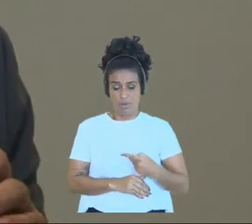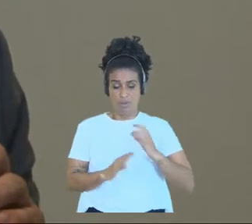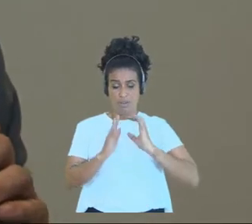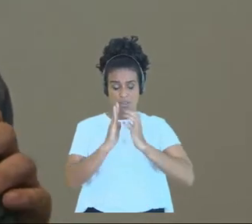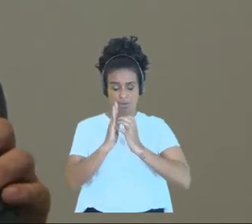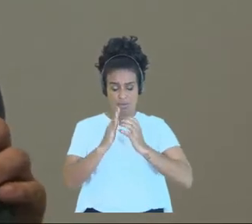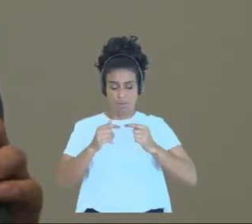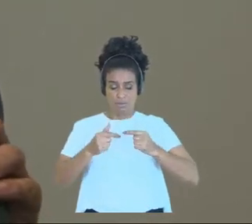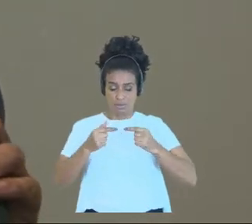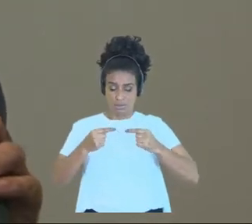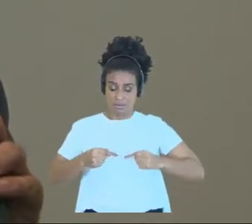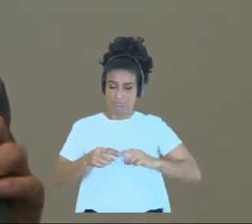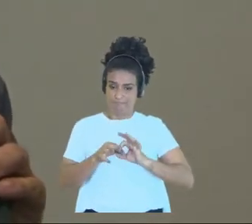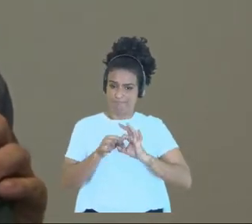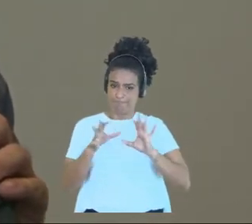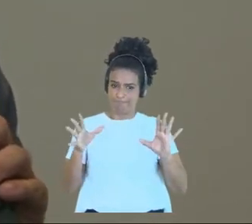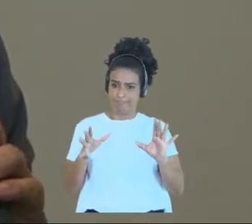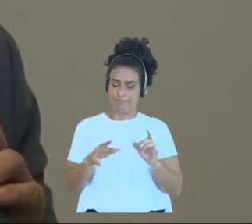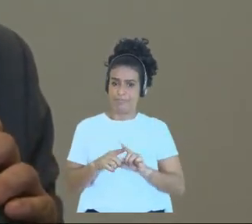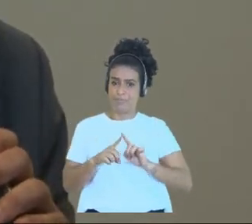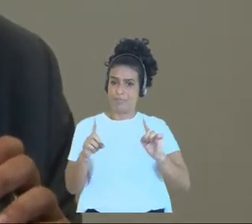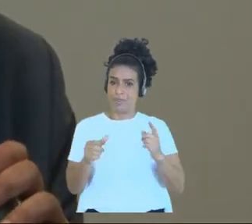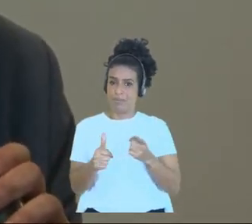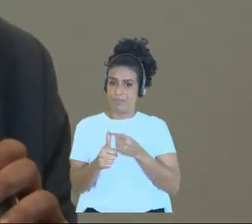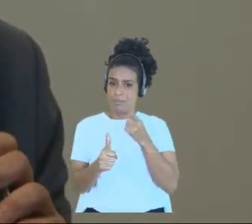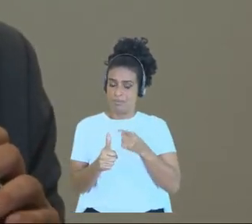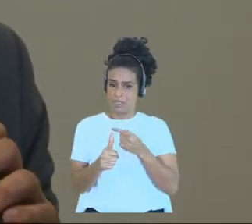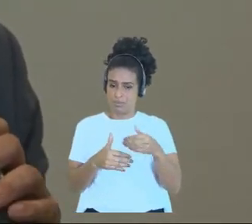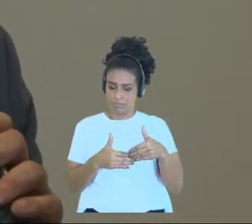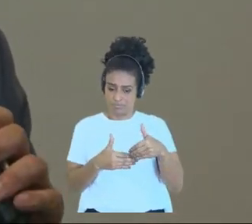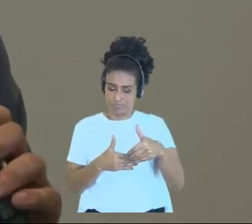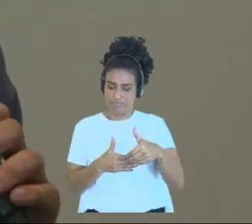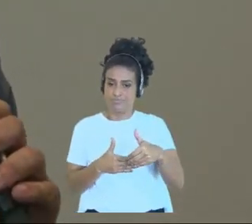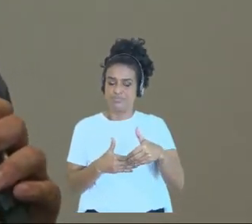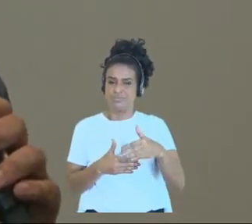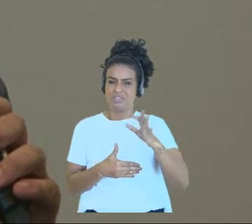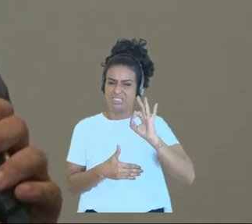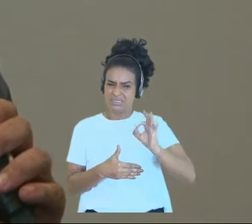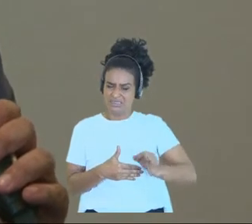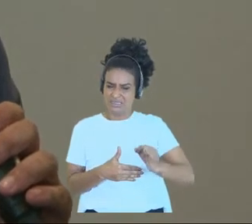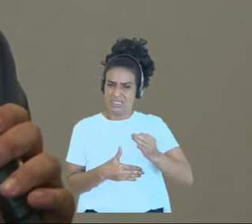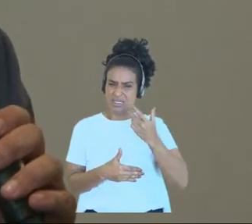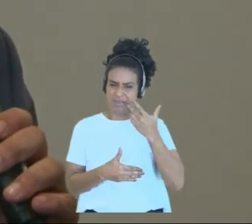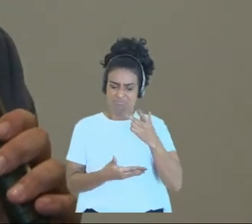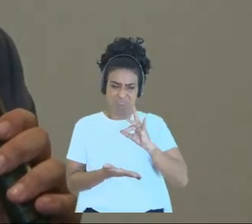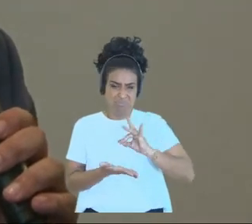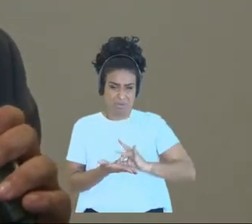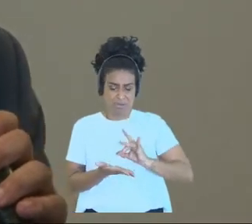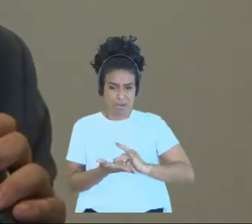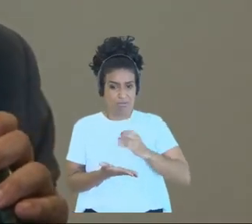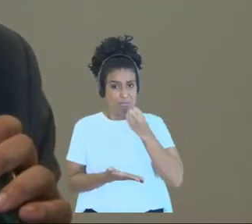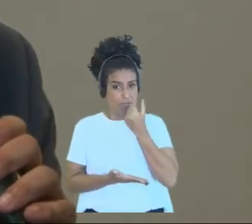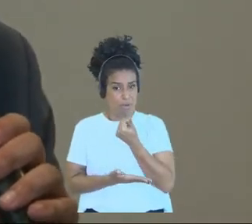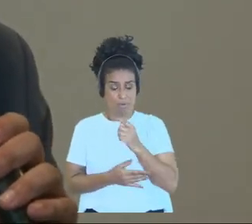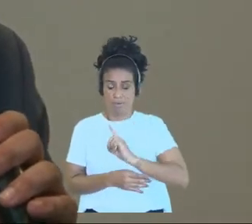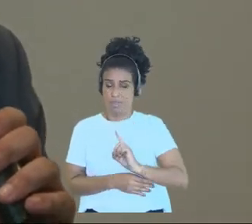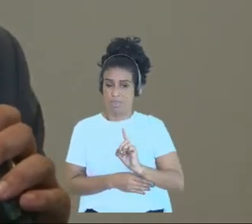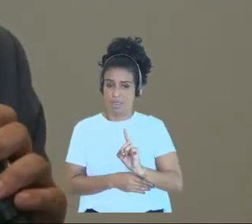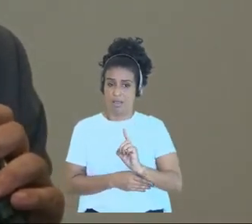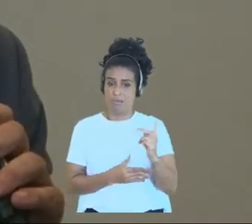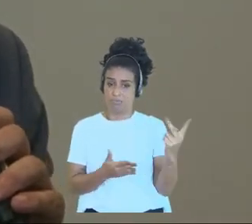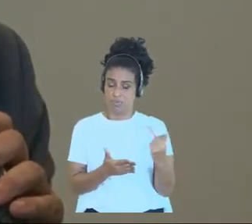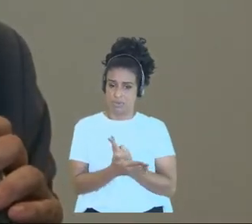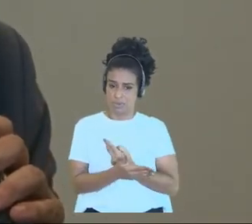ampla, democrática. E esse é o primeiro passo. Certamente não é o passo derradeiro, a gente ainda vai ver muita coisa